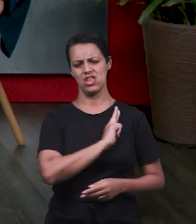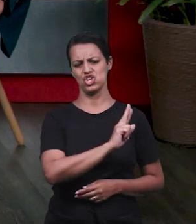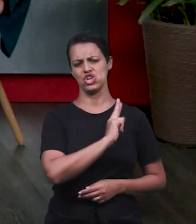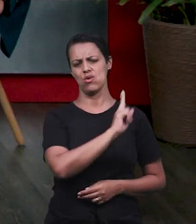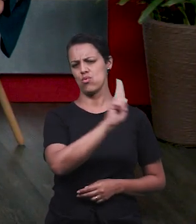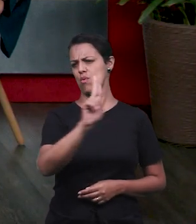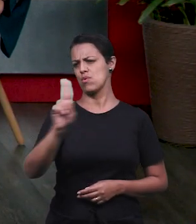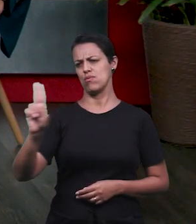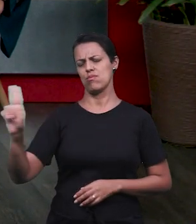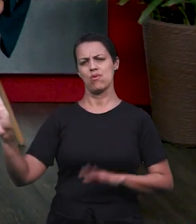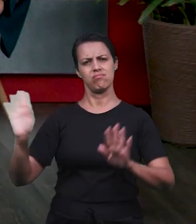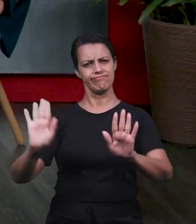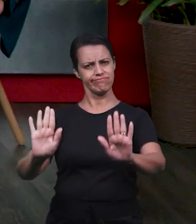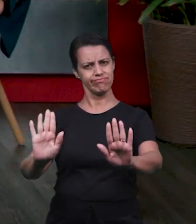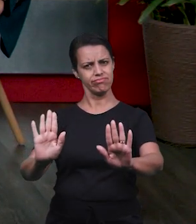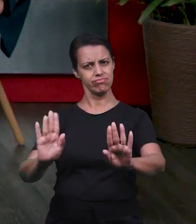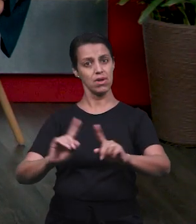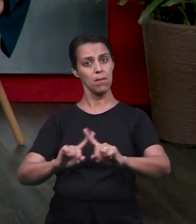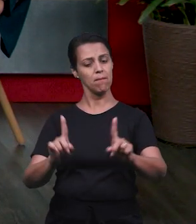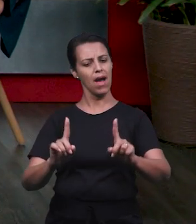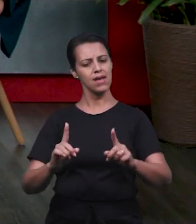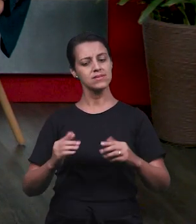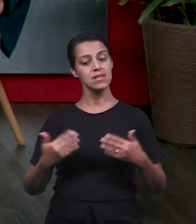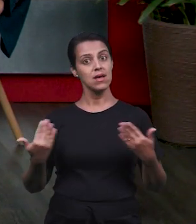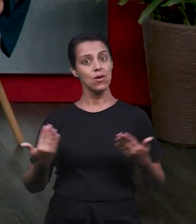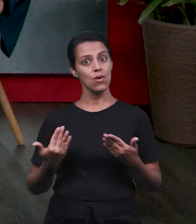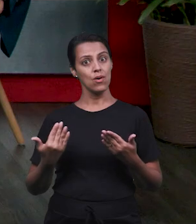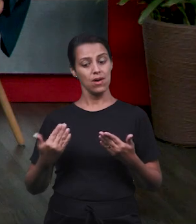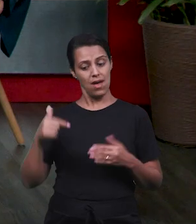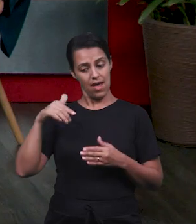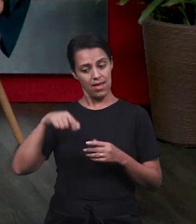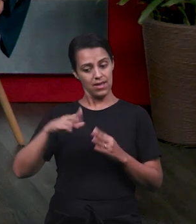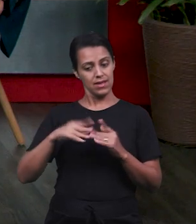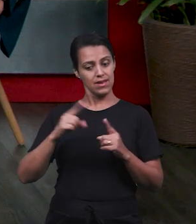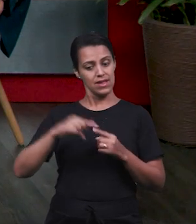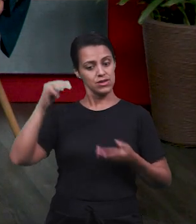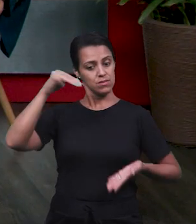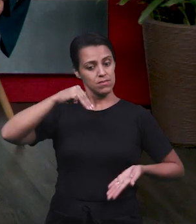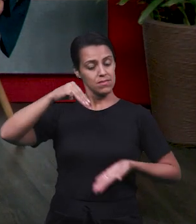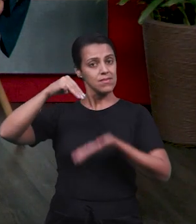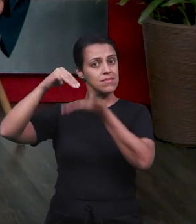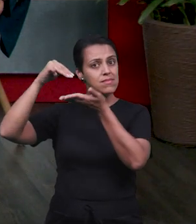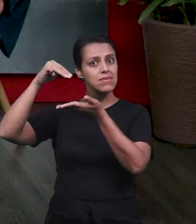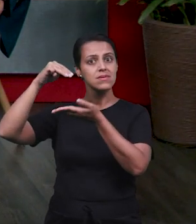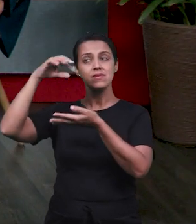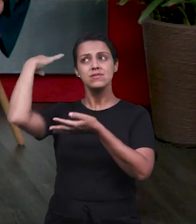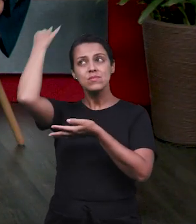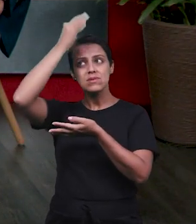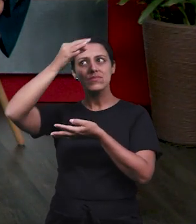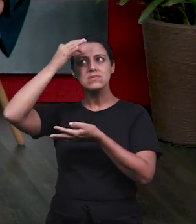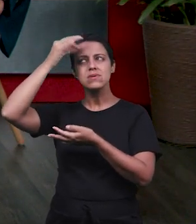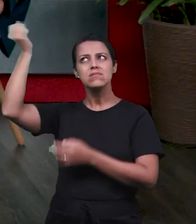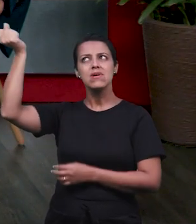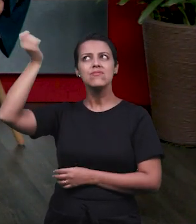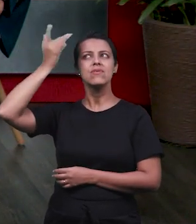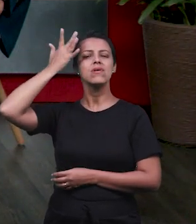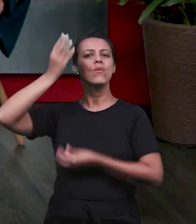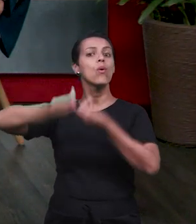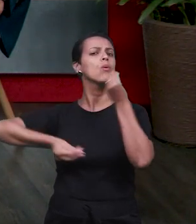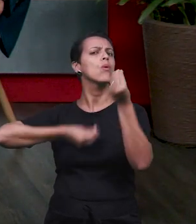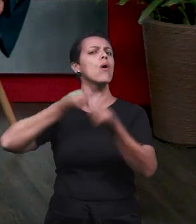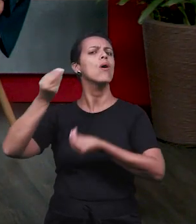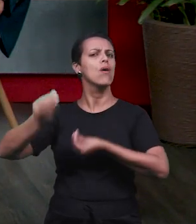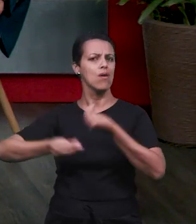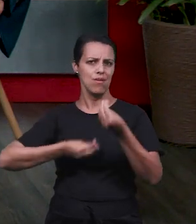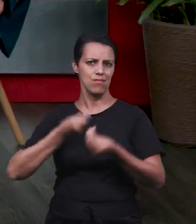mas obviamente esta foi uma opção, um direcionamento que o Espírito Santo nos deu e nós